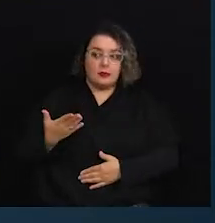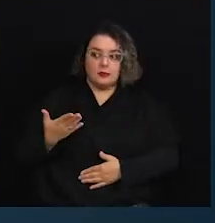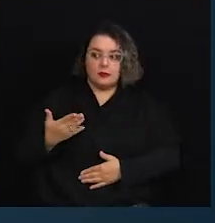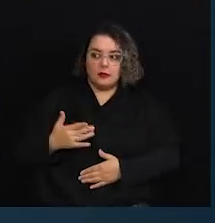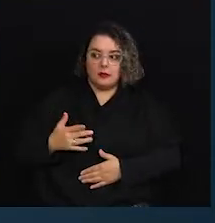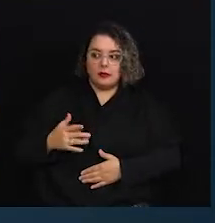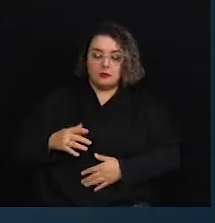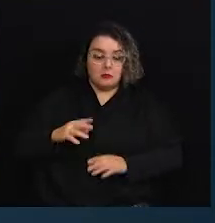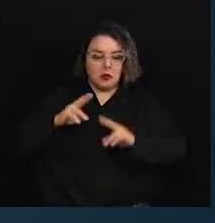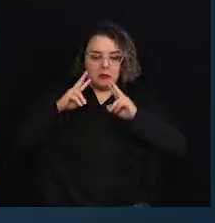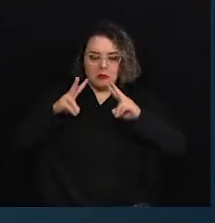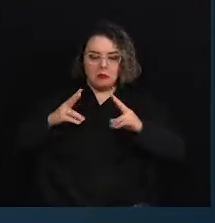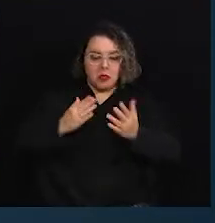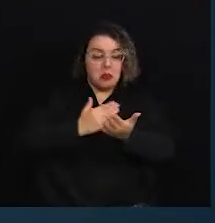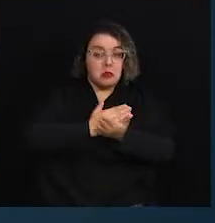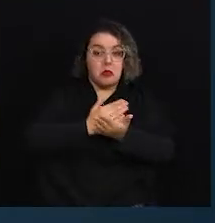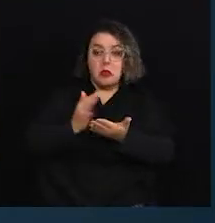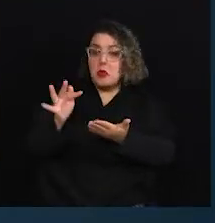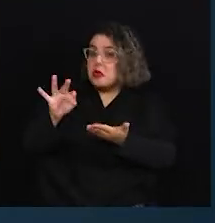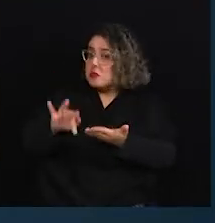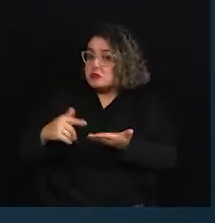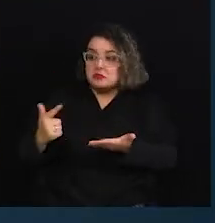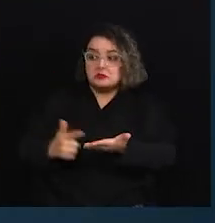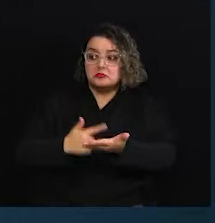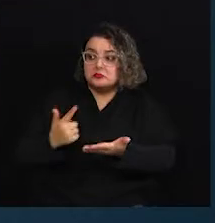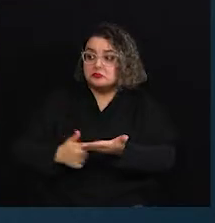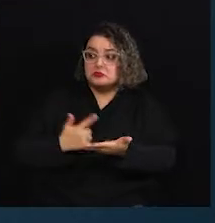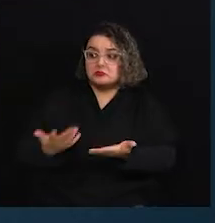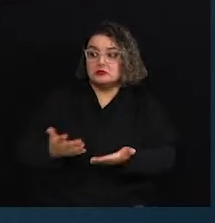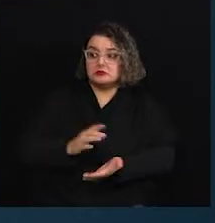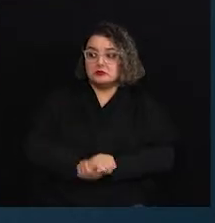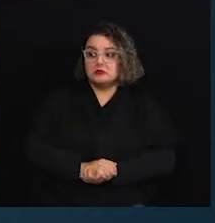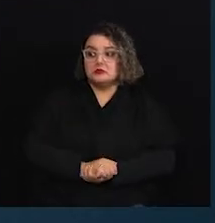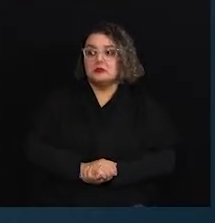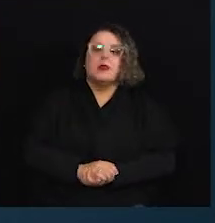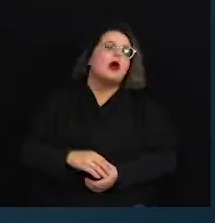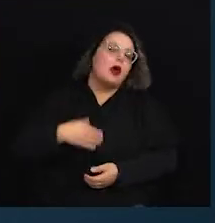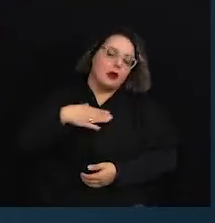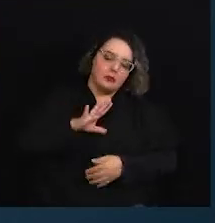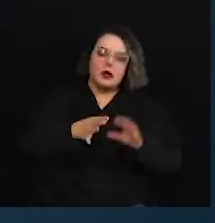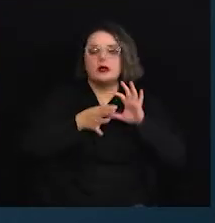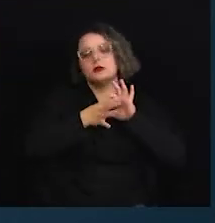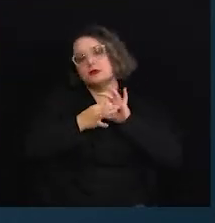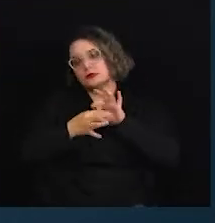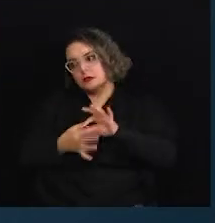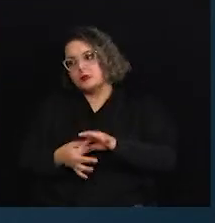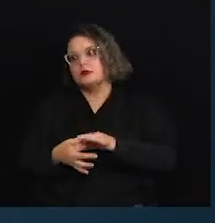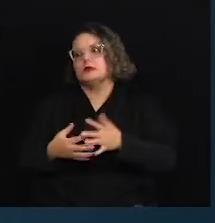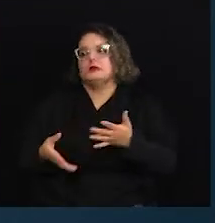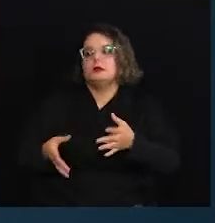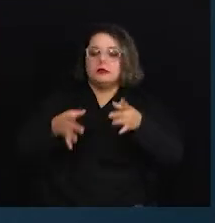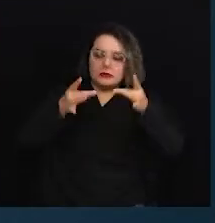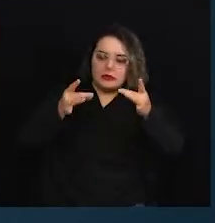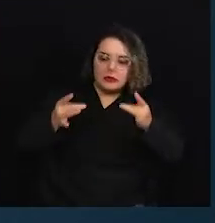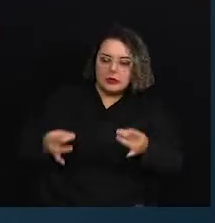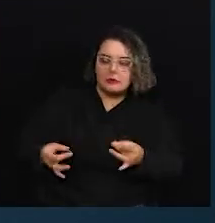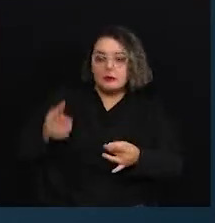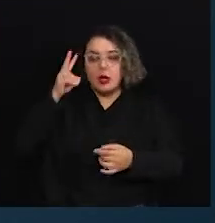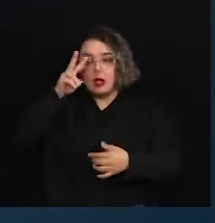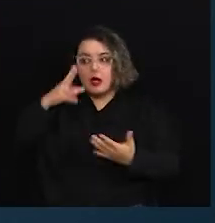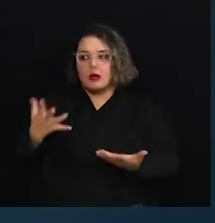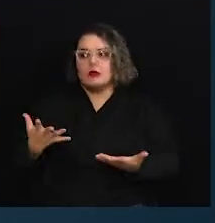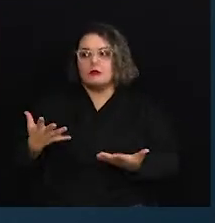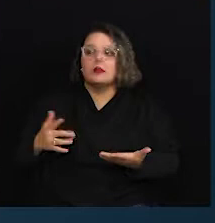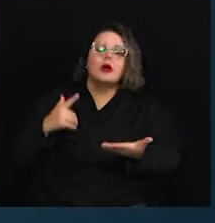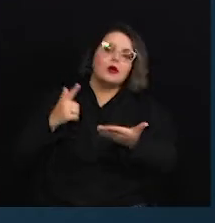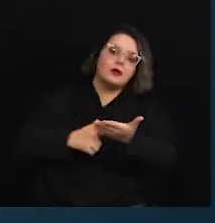vi, eu tinha uma obra do começo ao fim, que bastou para mim depois rever tudo, colocar mais contexto, dar mais detalhes, colocar casos, e acabou virando